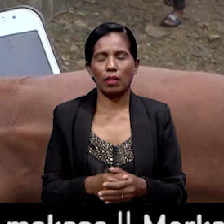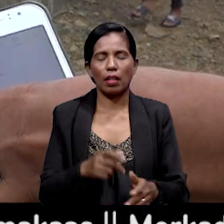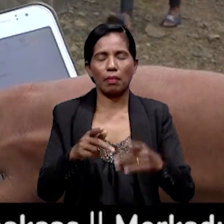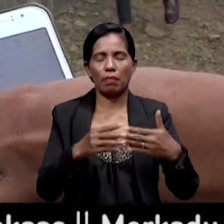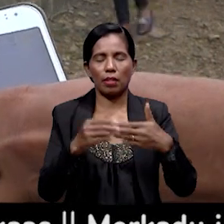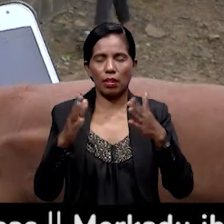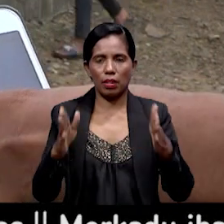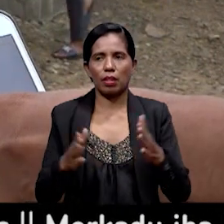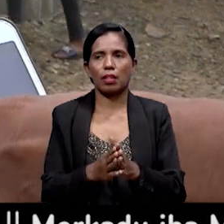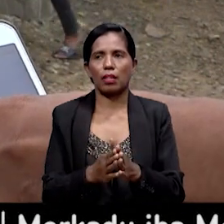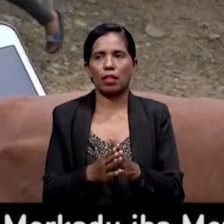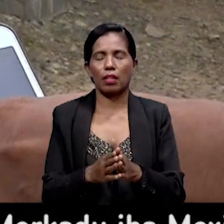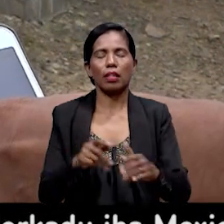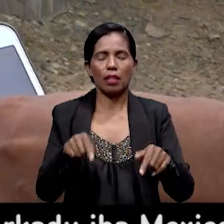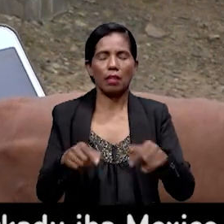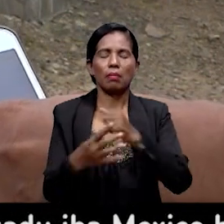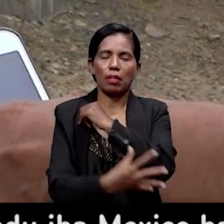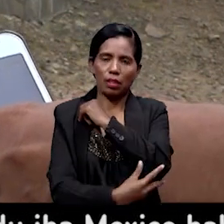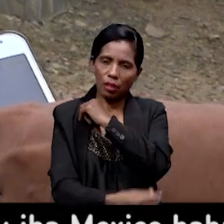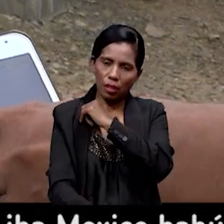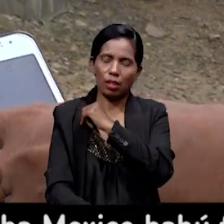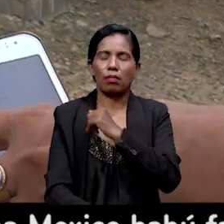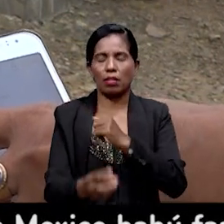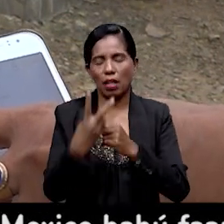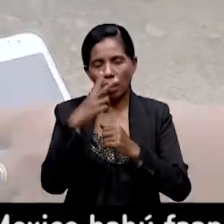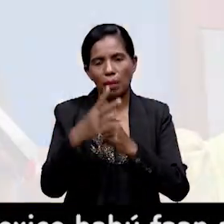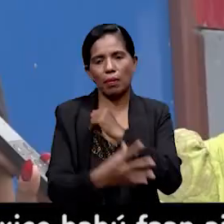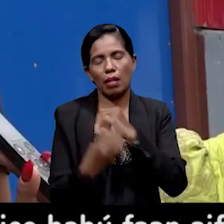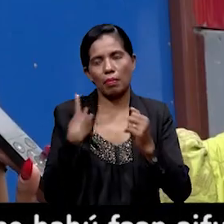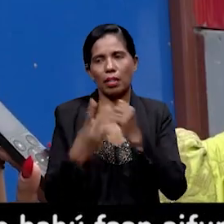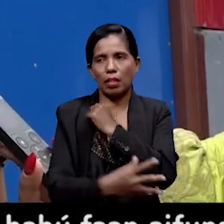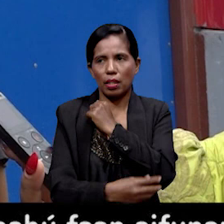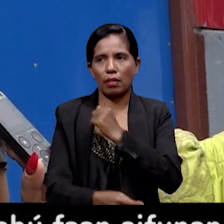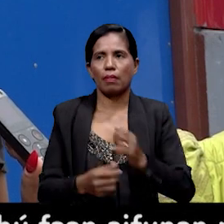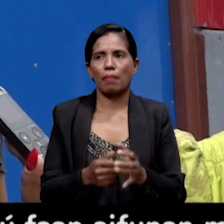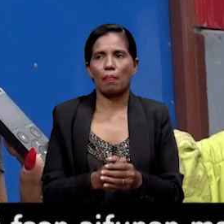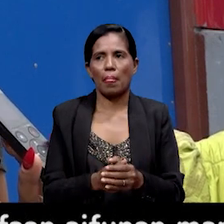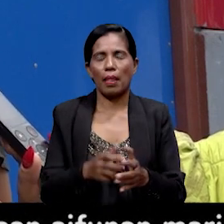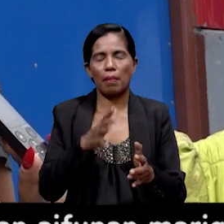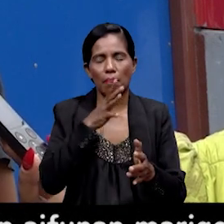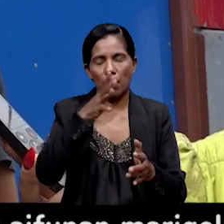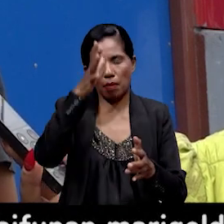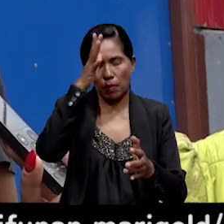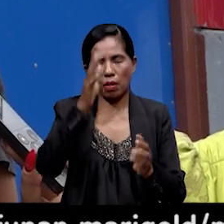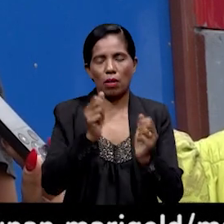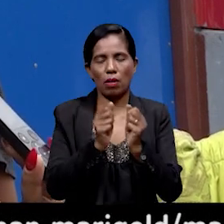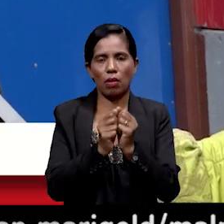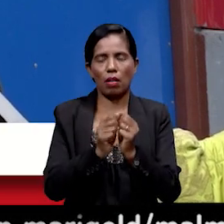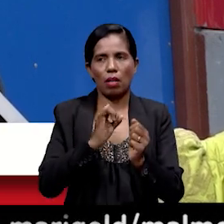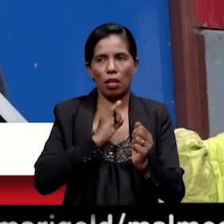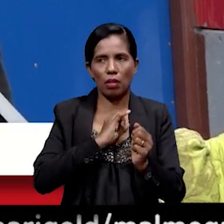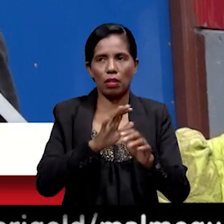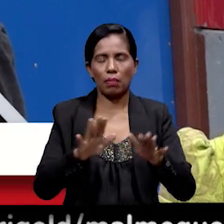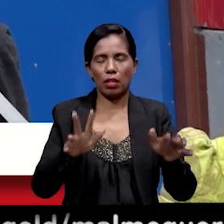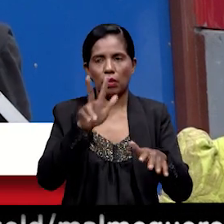hana ida ne kal kia kir kia tep tebes wede mai halone pa hama hau ho la barek nen tolu halin